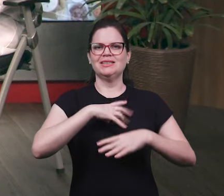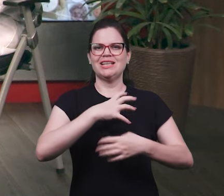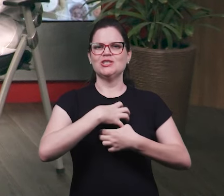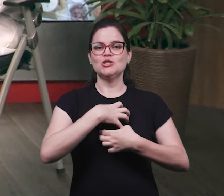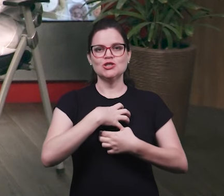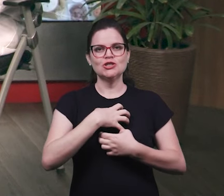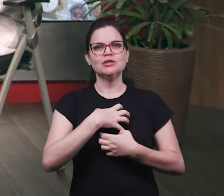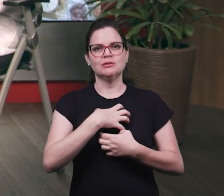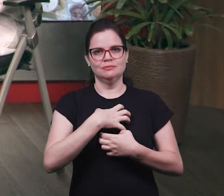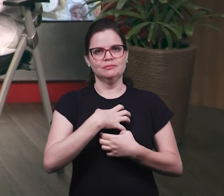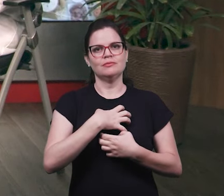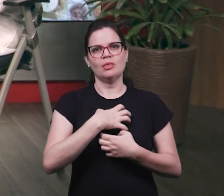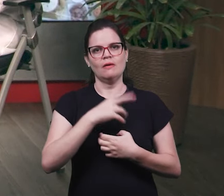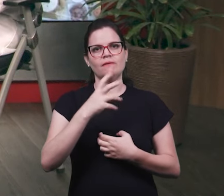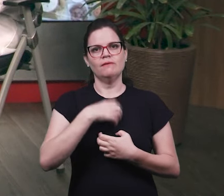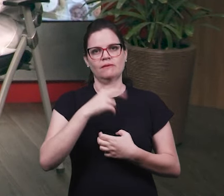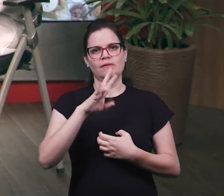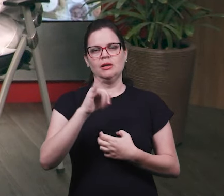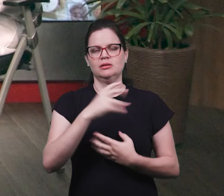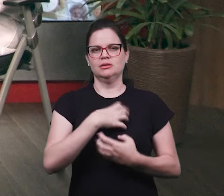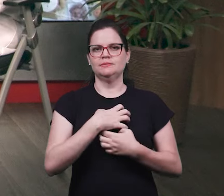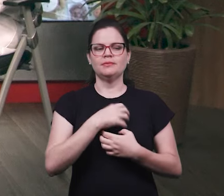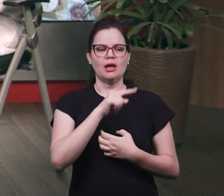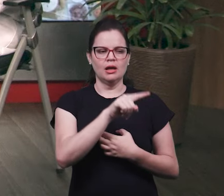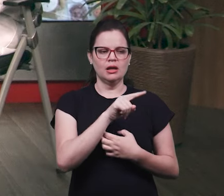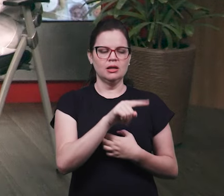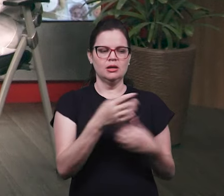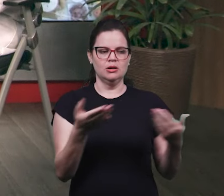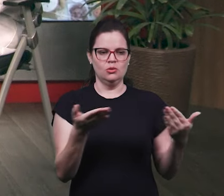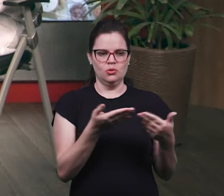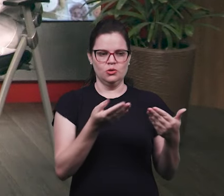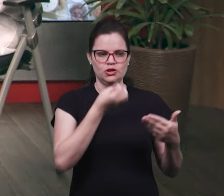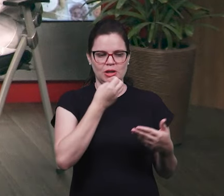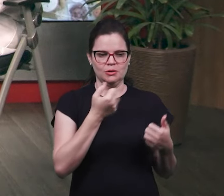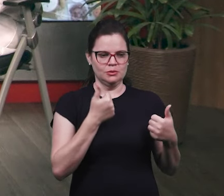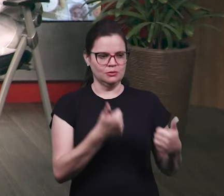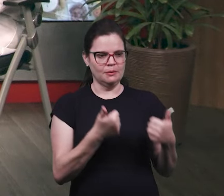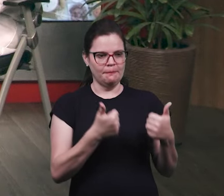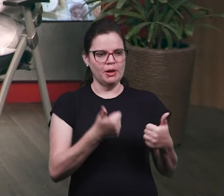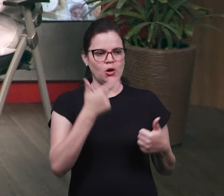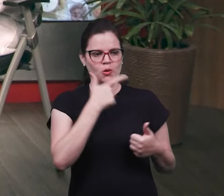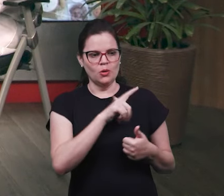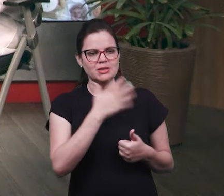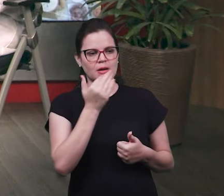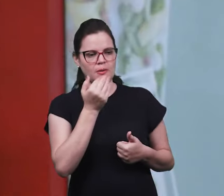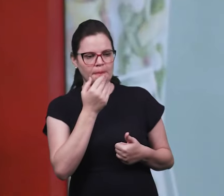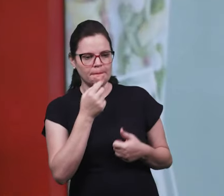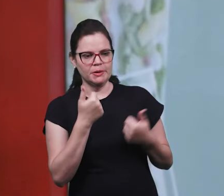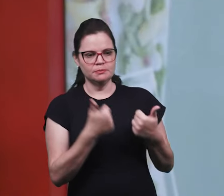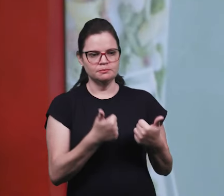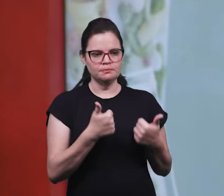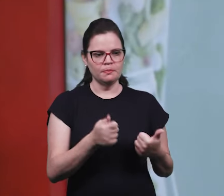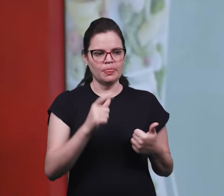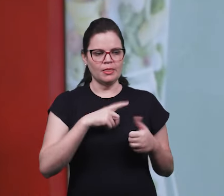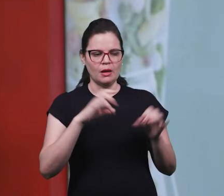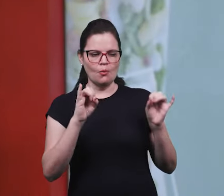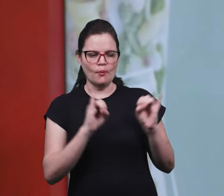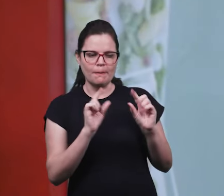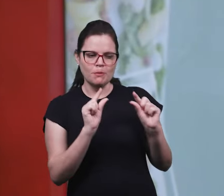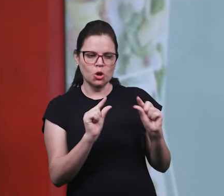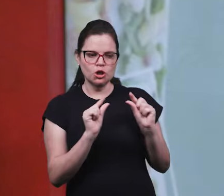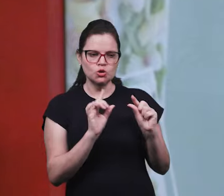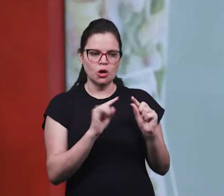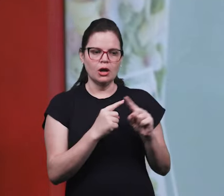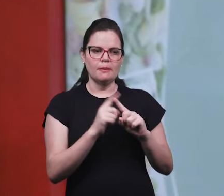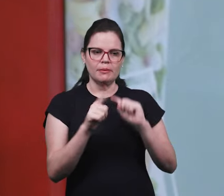da rádio então eu tenho que saber que mesmo esse paciente hoje estando bem com Mc bom pouca perca de peso ele